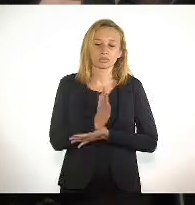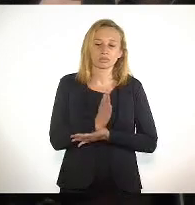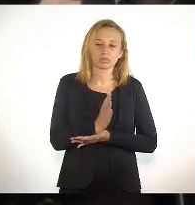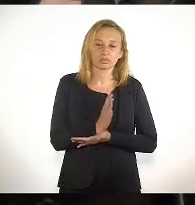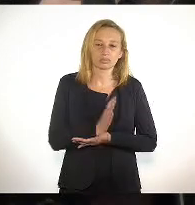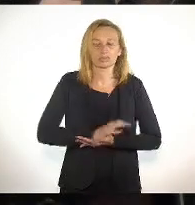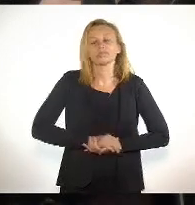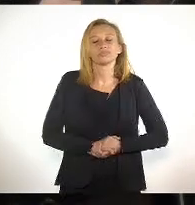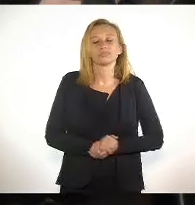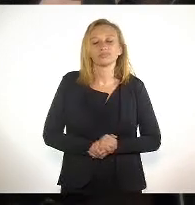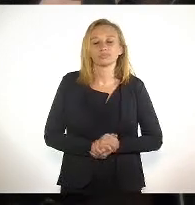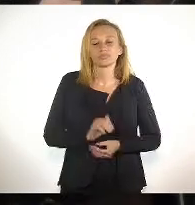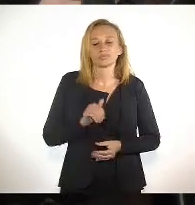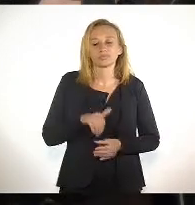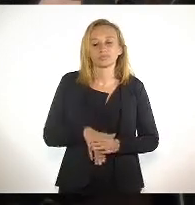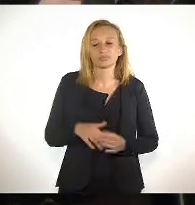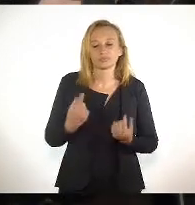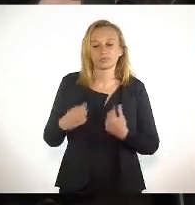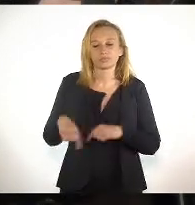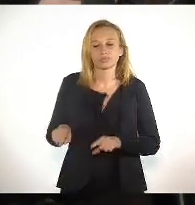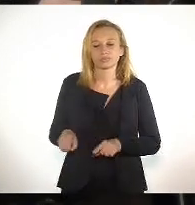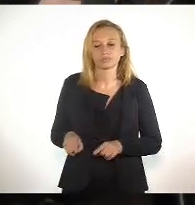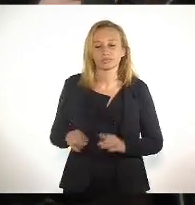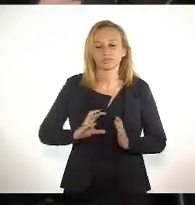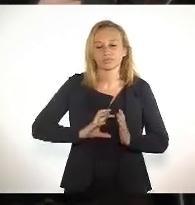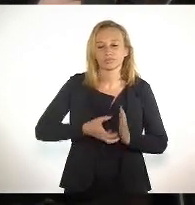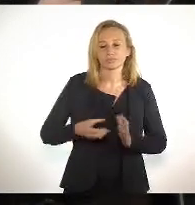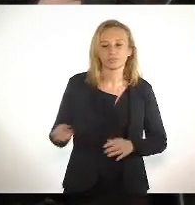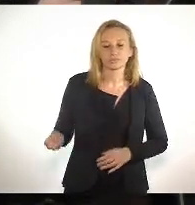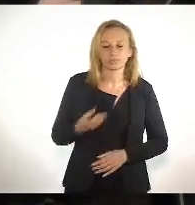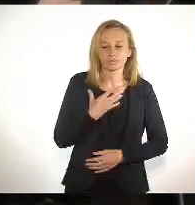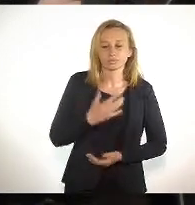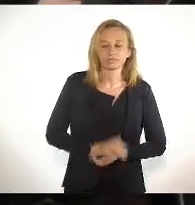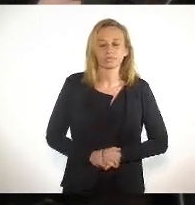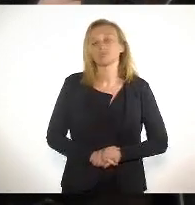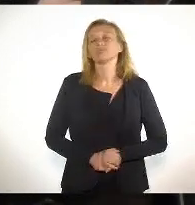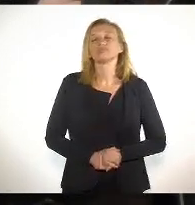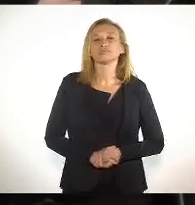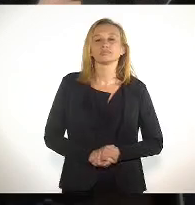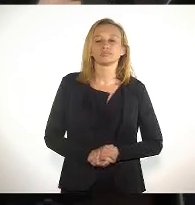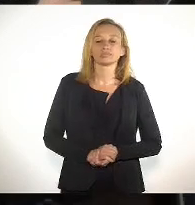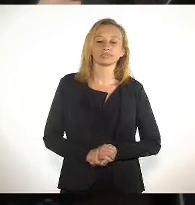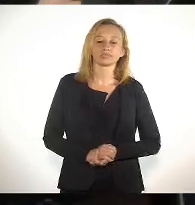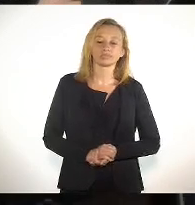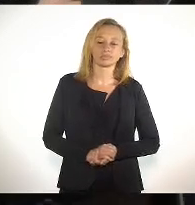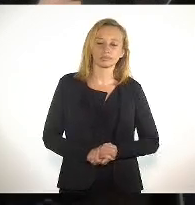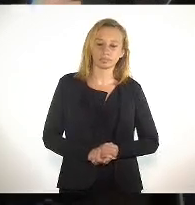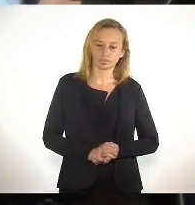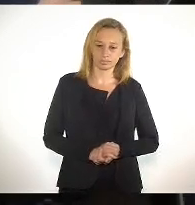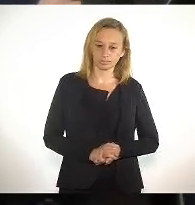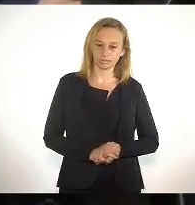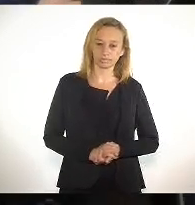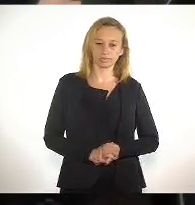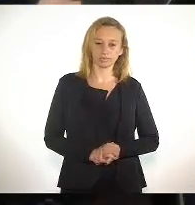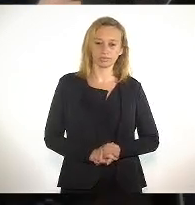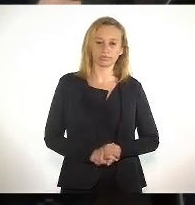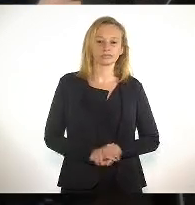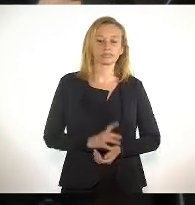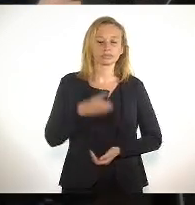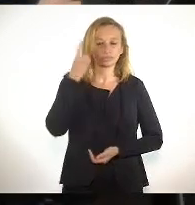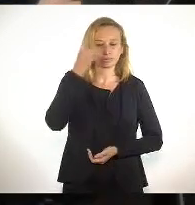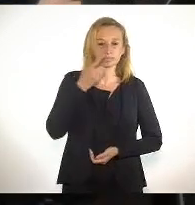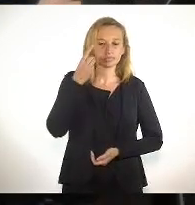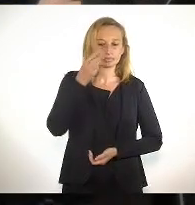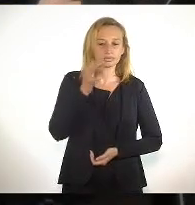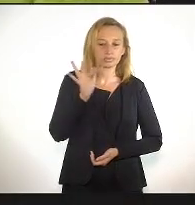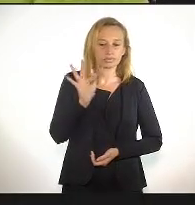aprovado, com voto pela abstenção da bancada do Novo. Vai a promulgação. Deputado Flávio